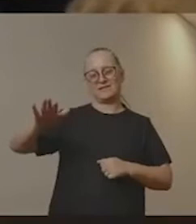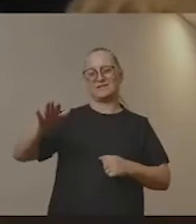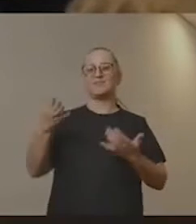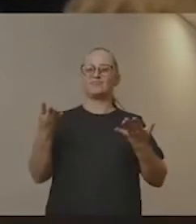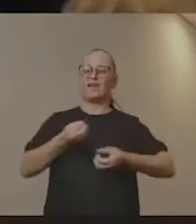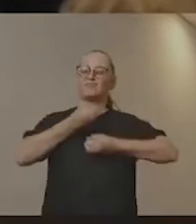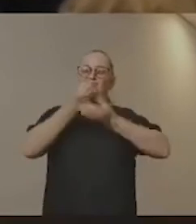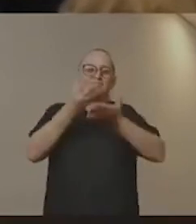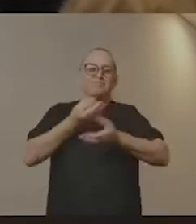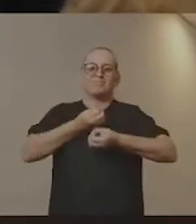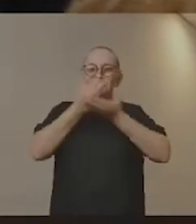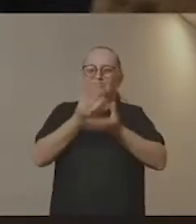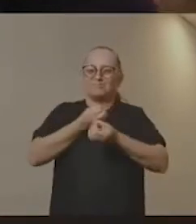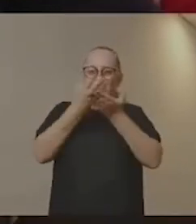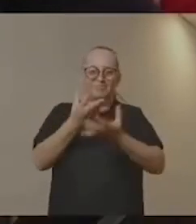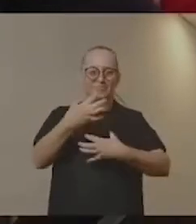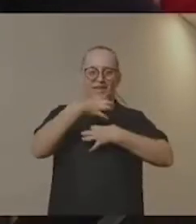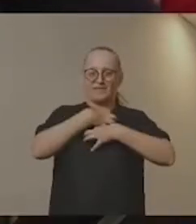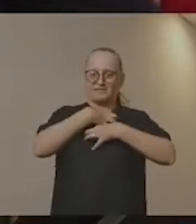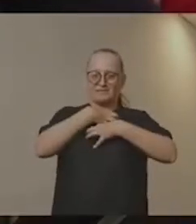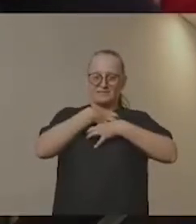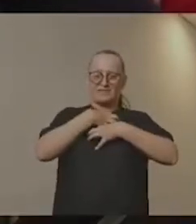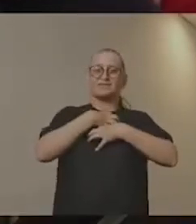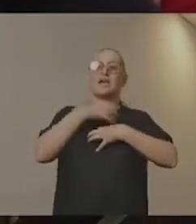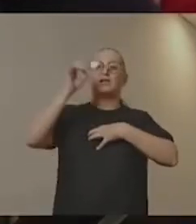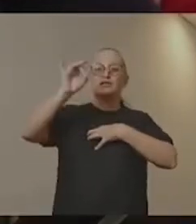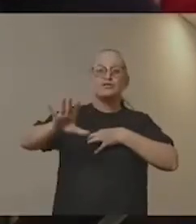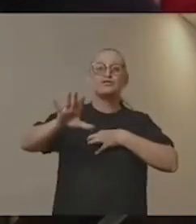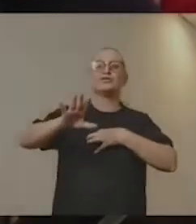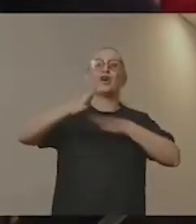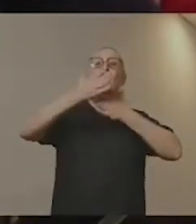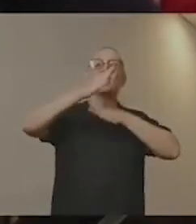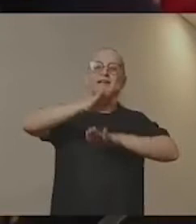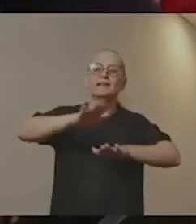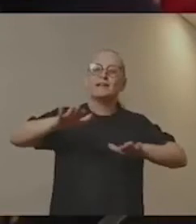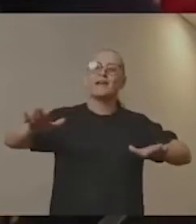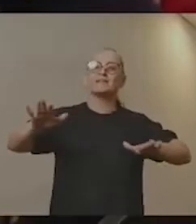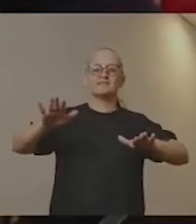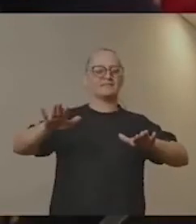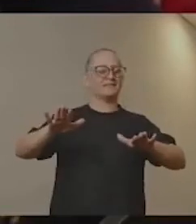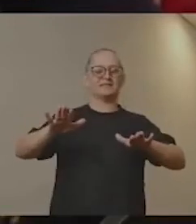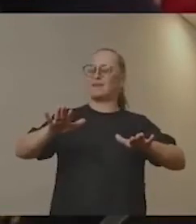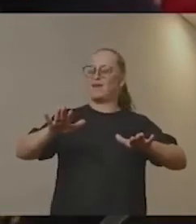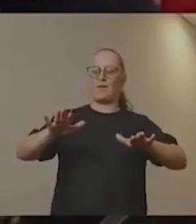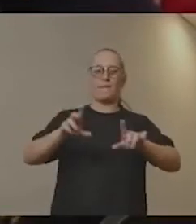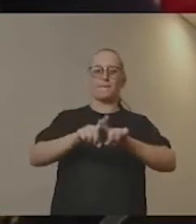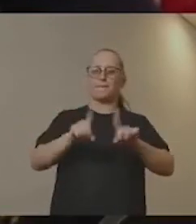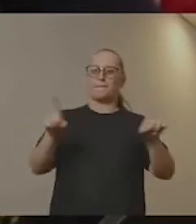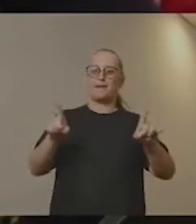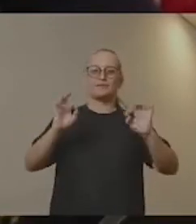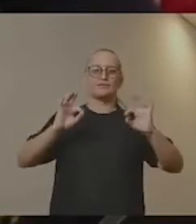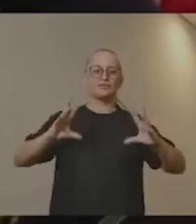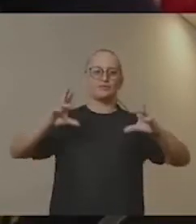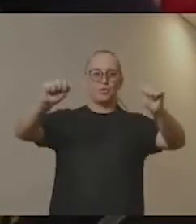Porque o sofrimento ele é para todo mundo, ele é universal, não tem língua, não tem